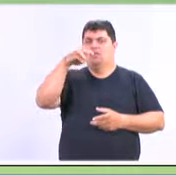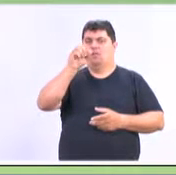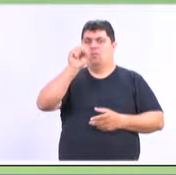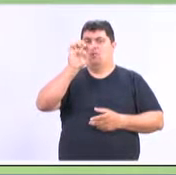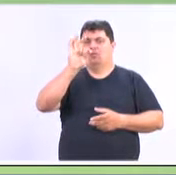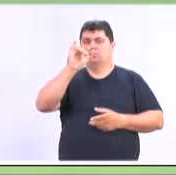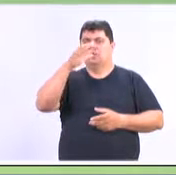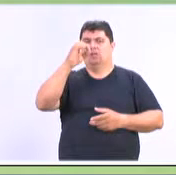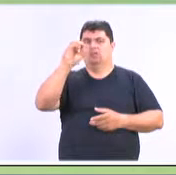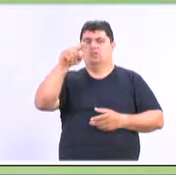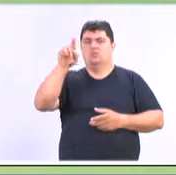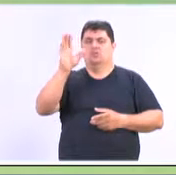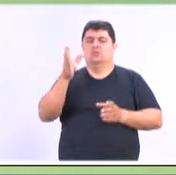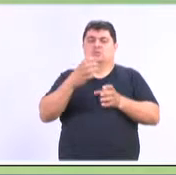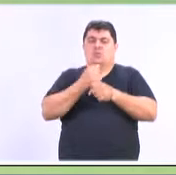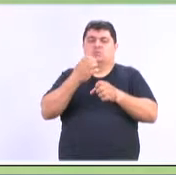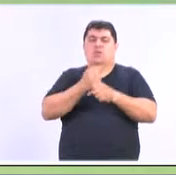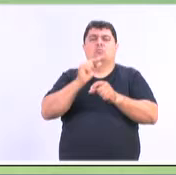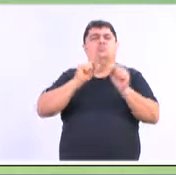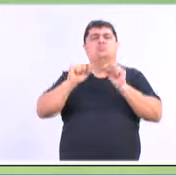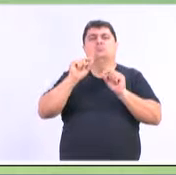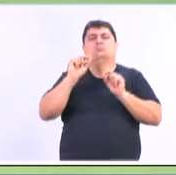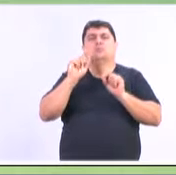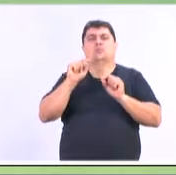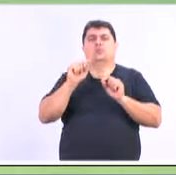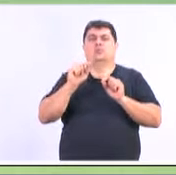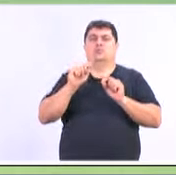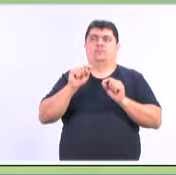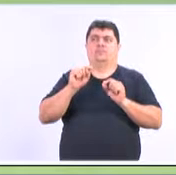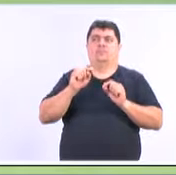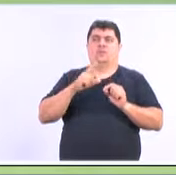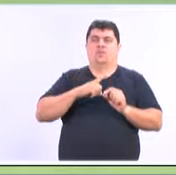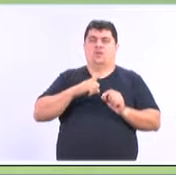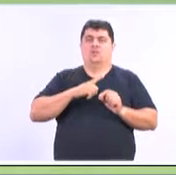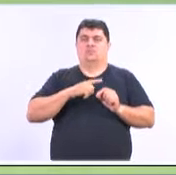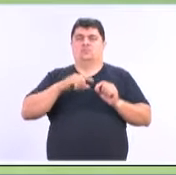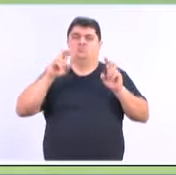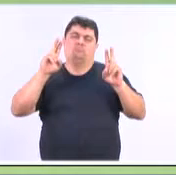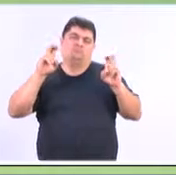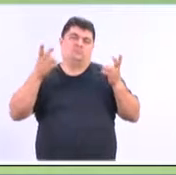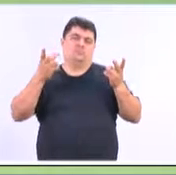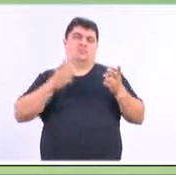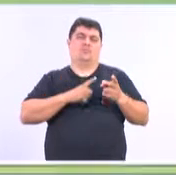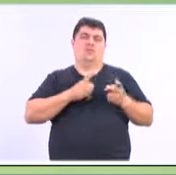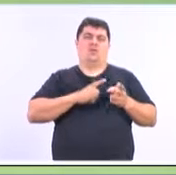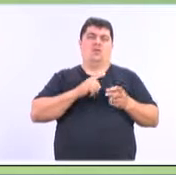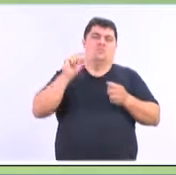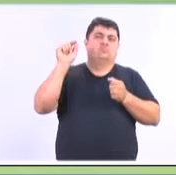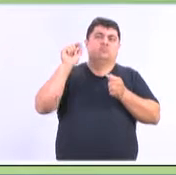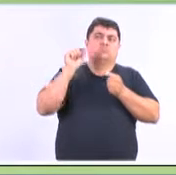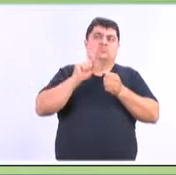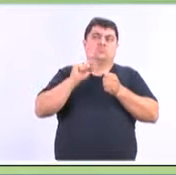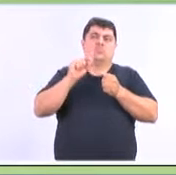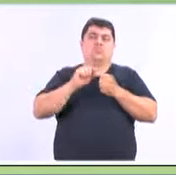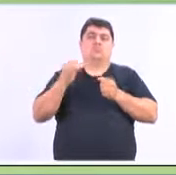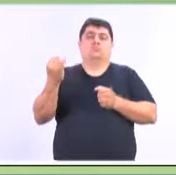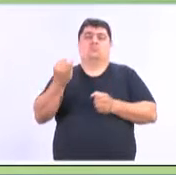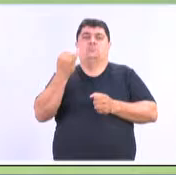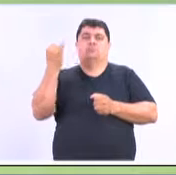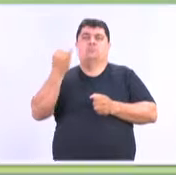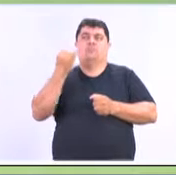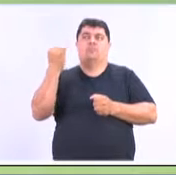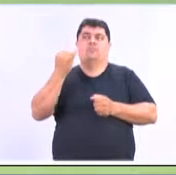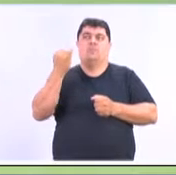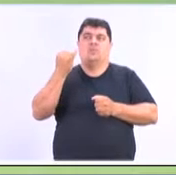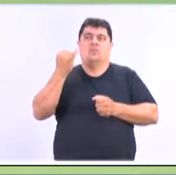demonstrações contábeis, que são, né? Tem um pensamento que diz assim, que ela constitui um